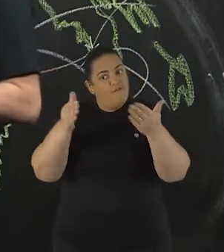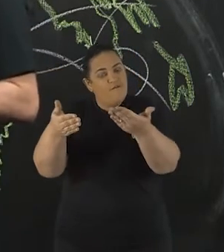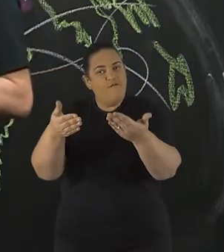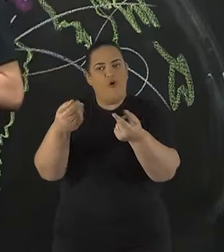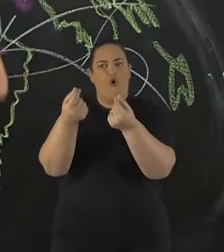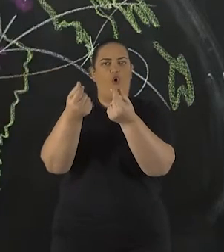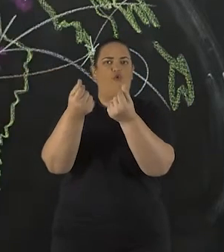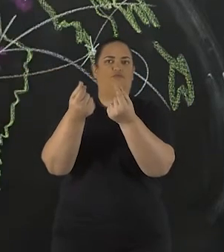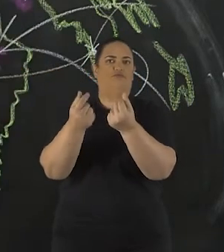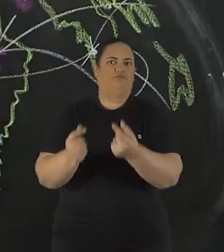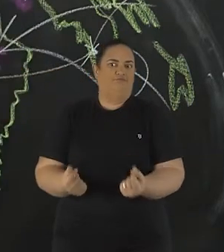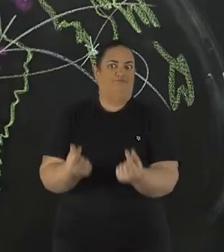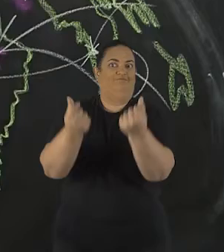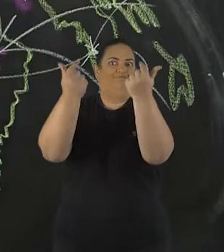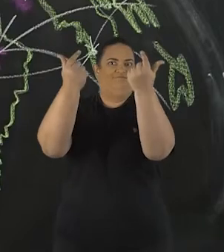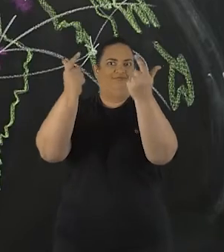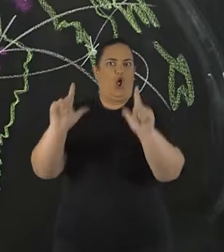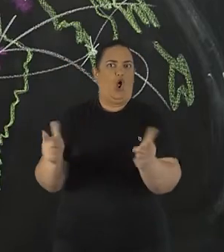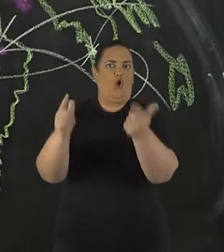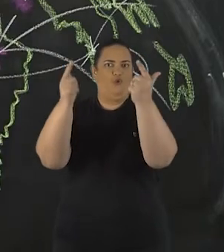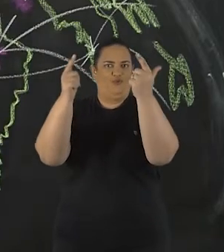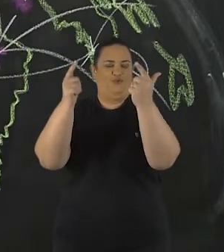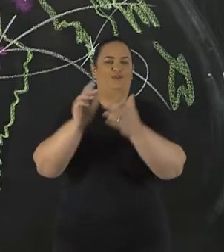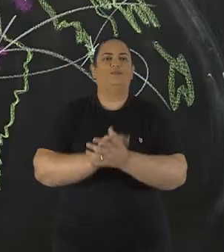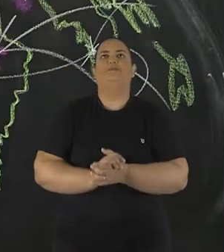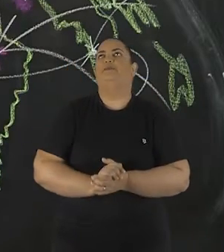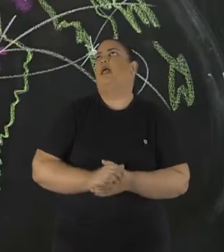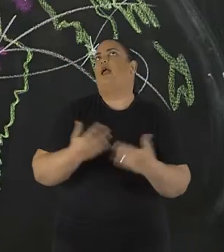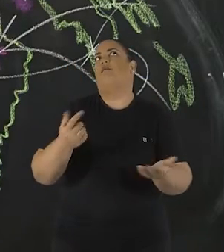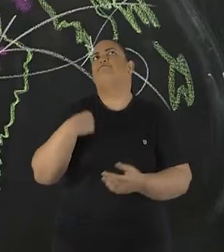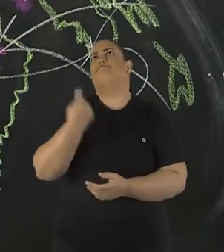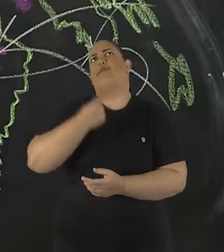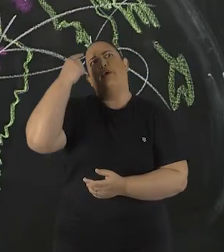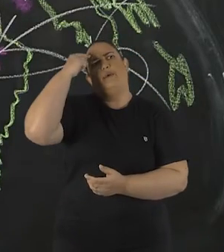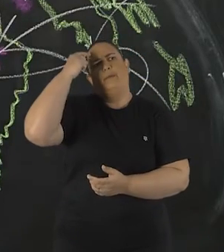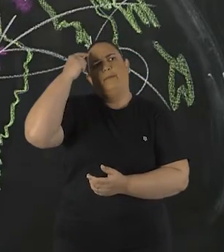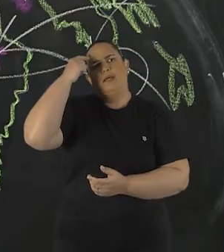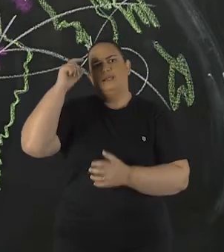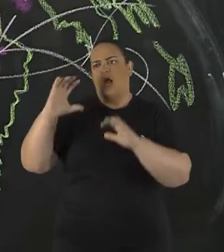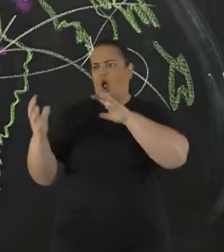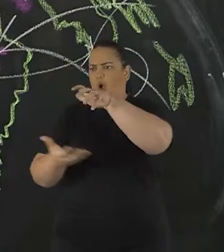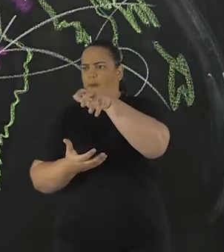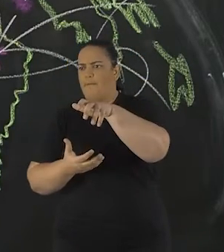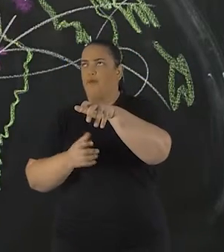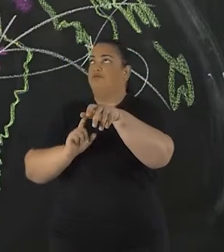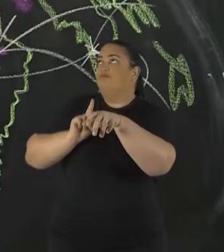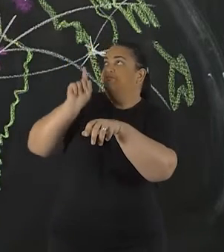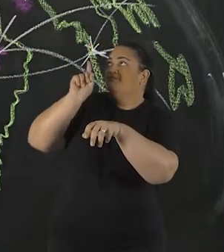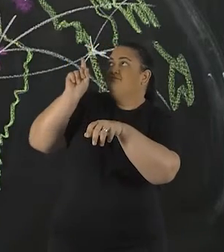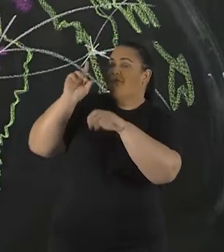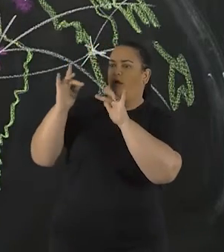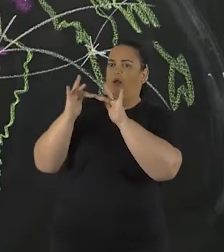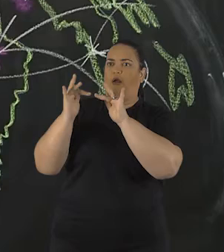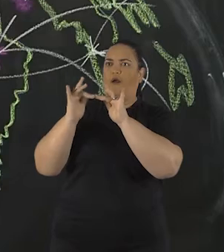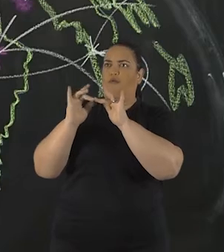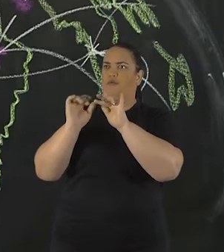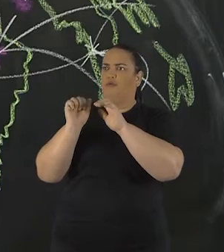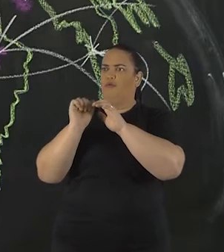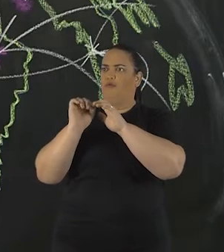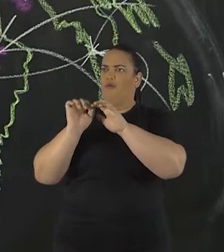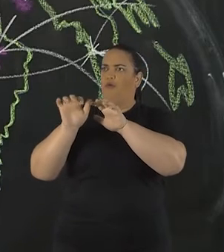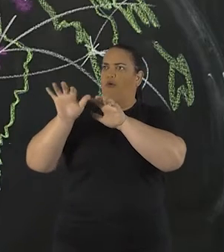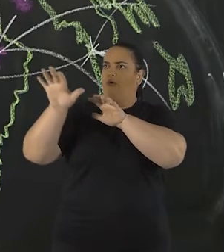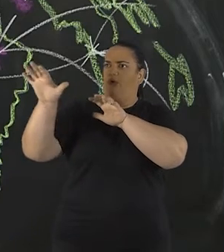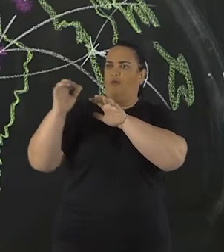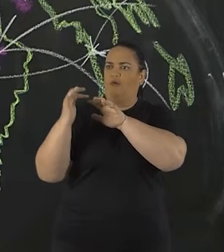aí a gente pensa num mundo altamente conectado, com cabos de fibra ótica, com aí, satélites, com